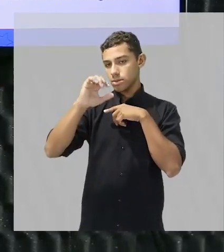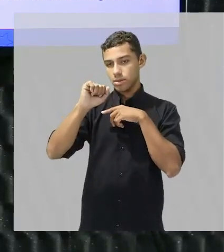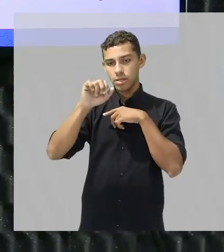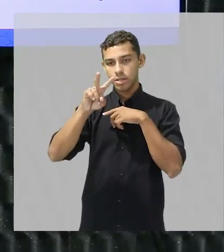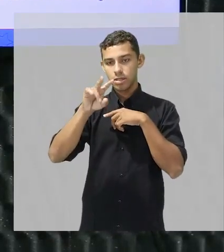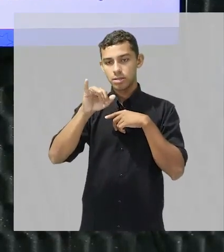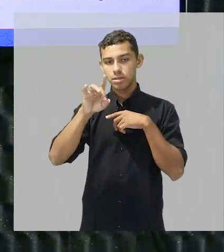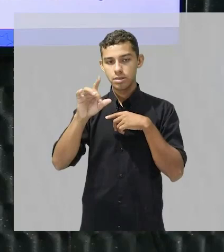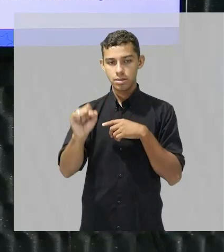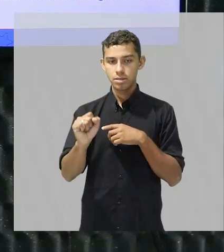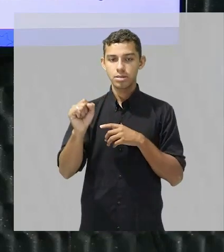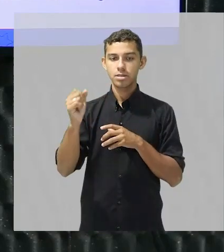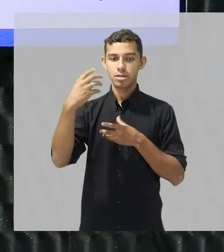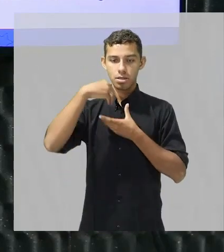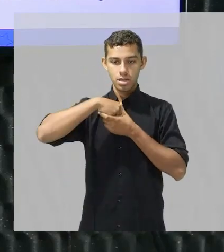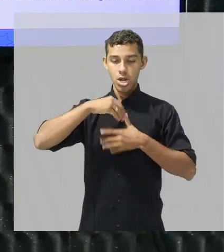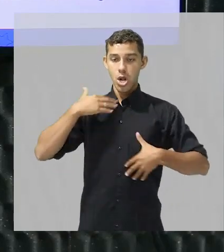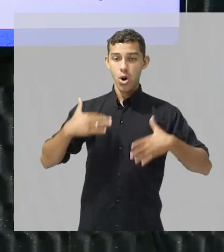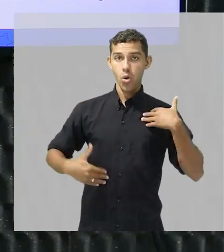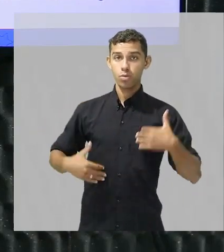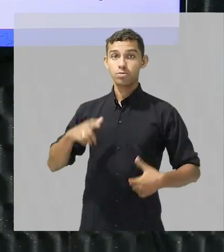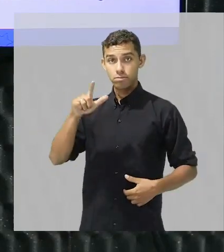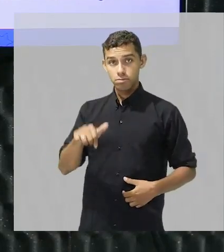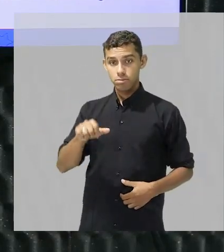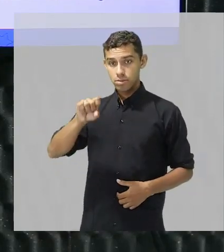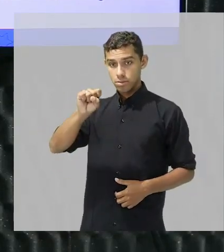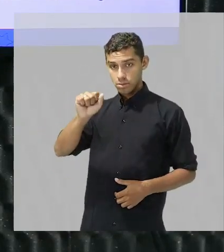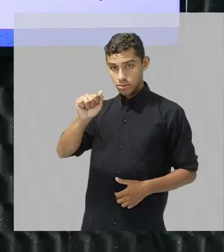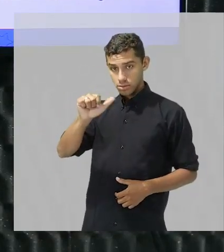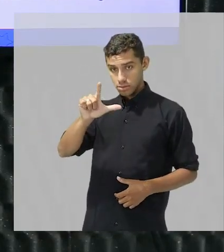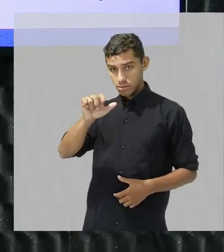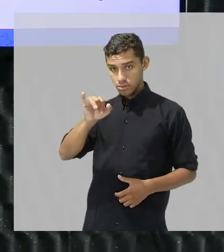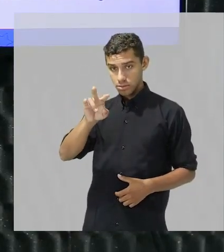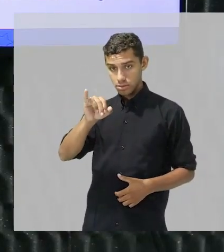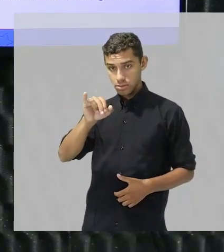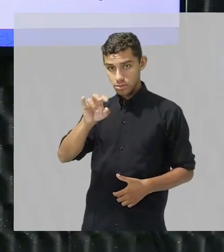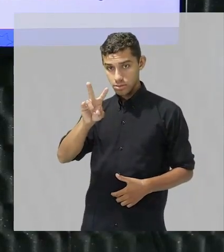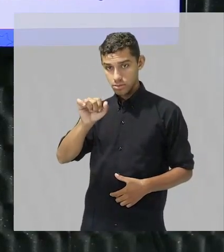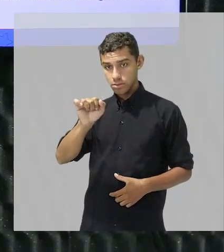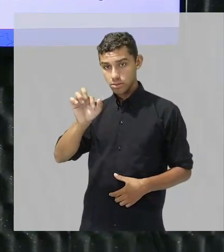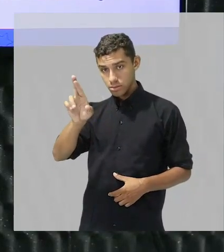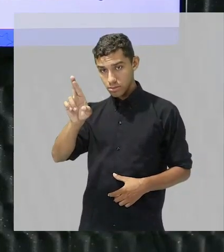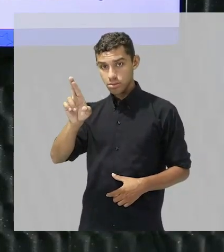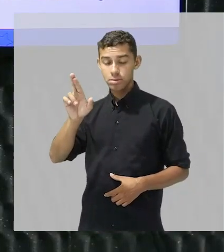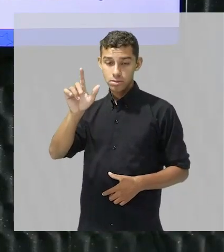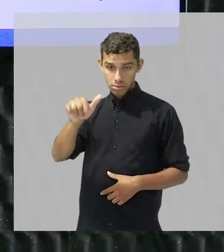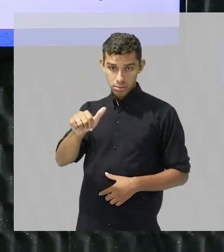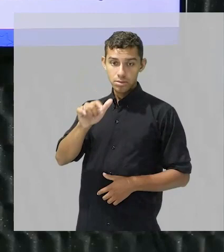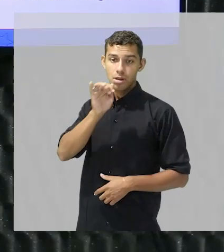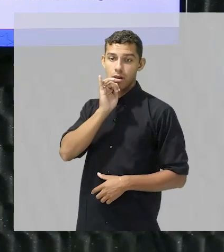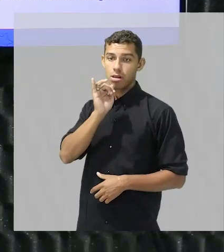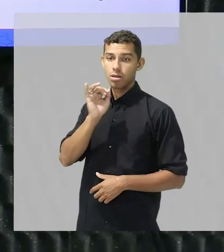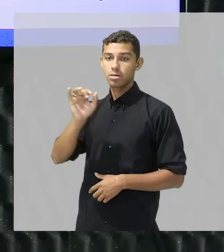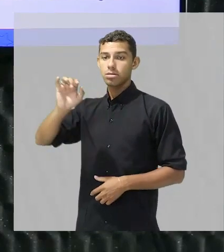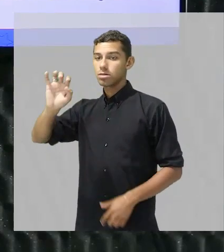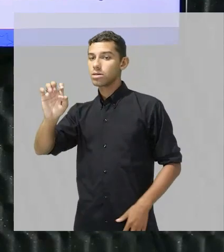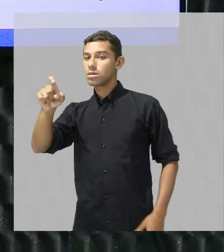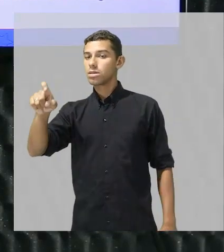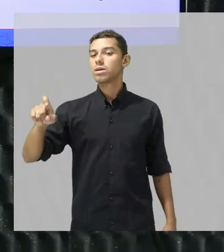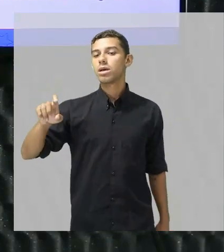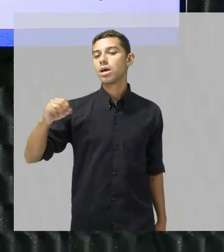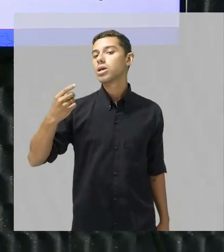nosso corpo. Então, a glândula salivar é uma glândula exócrina, tá